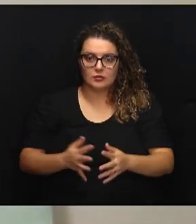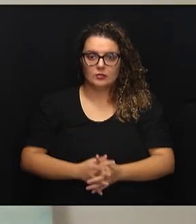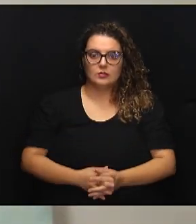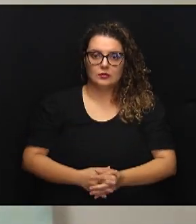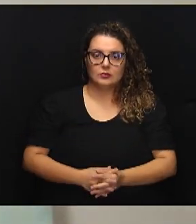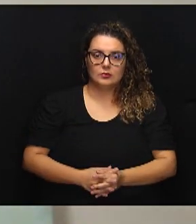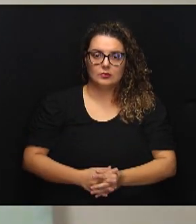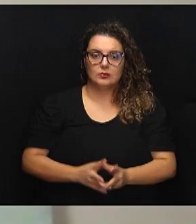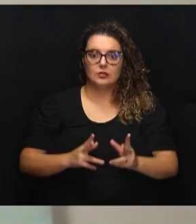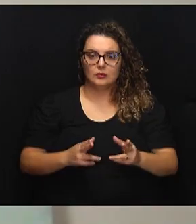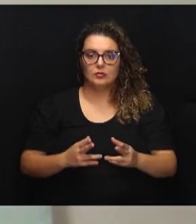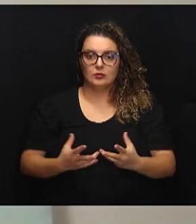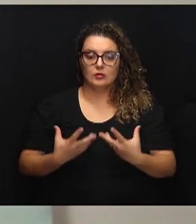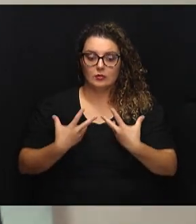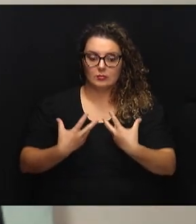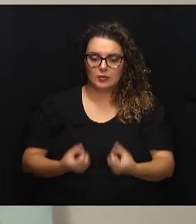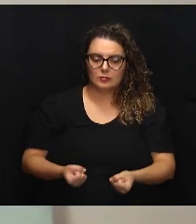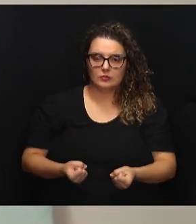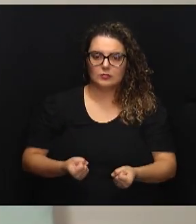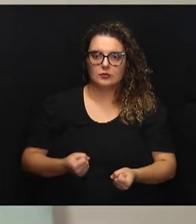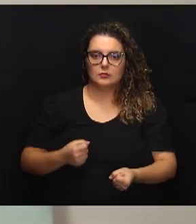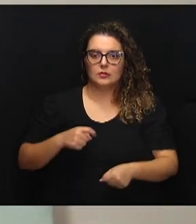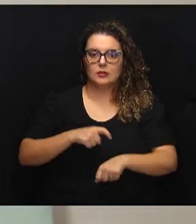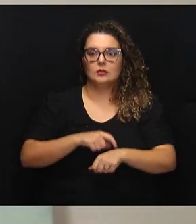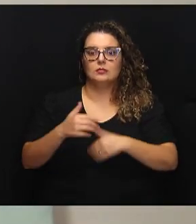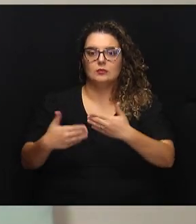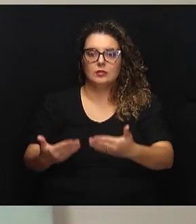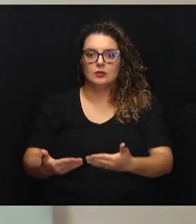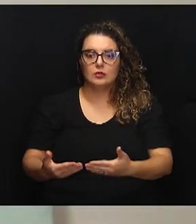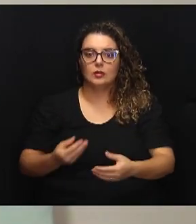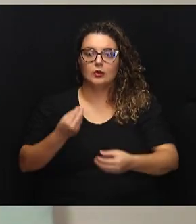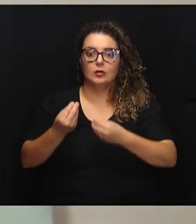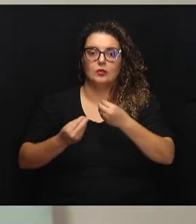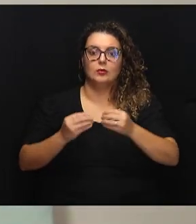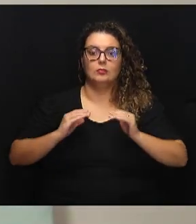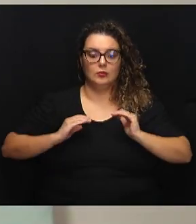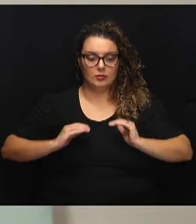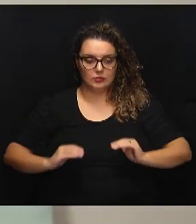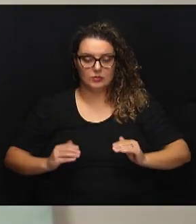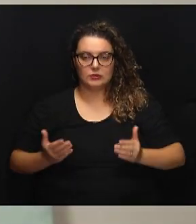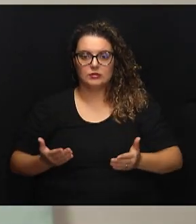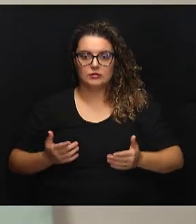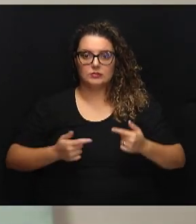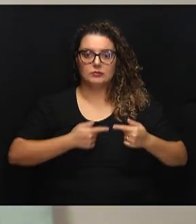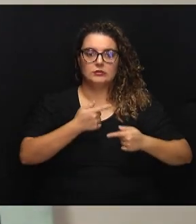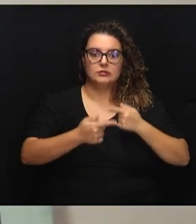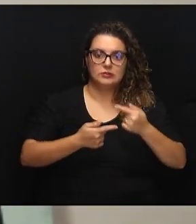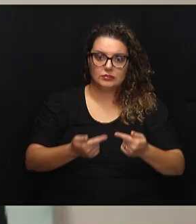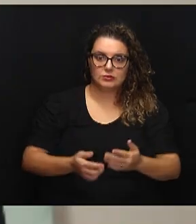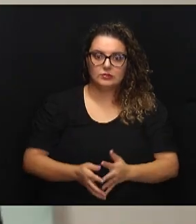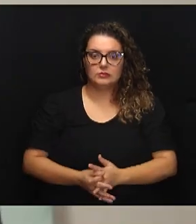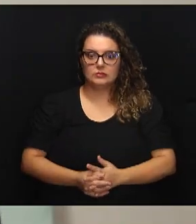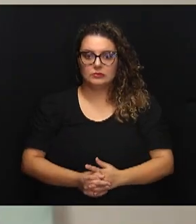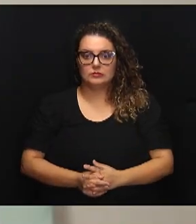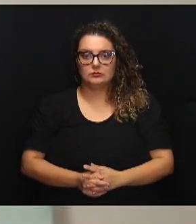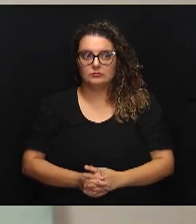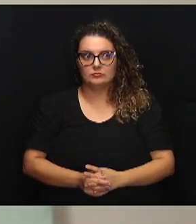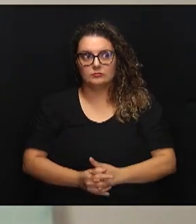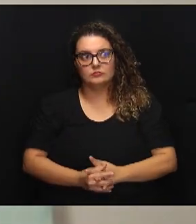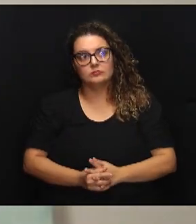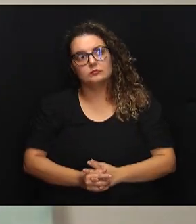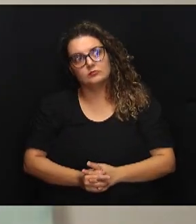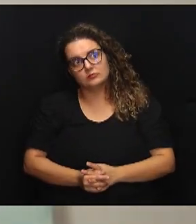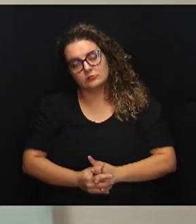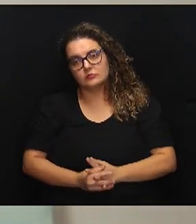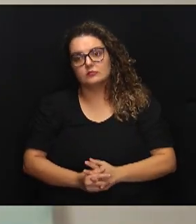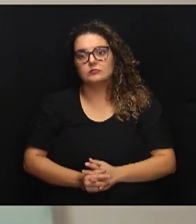a gente absorve isso para daqui a um tempo, né, como que vai ser esse comportamento dessa geração? É muito evidente